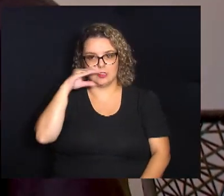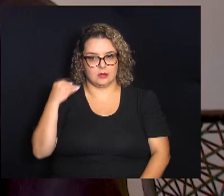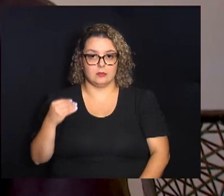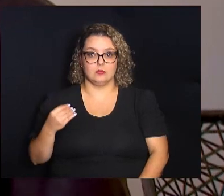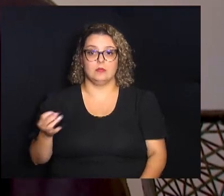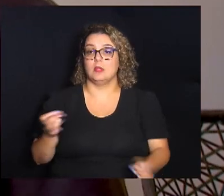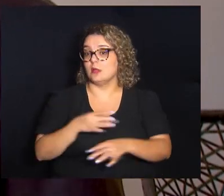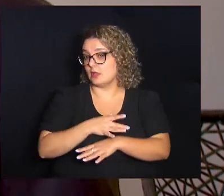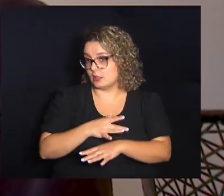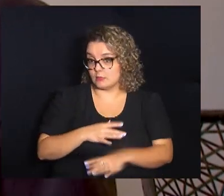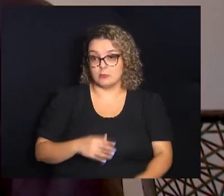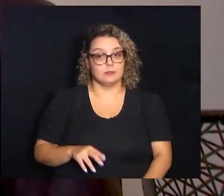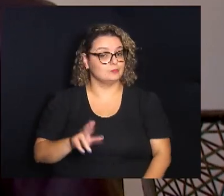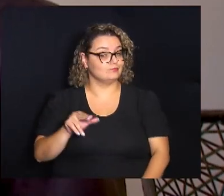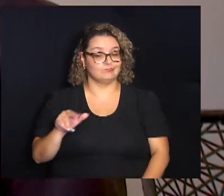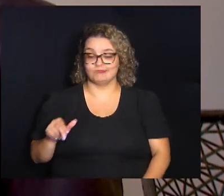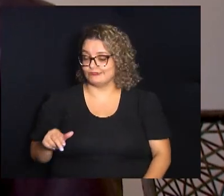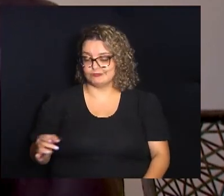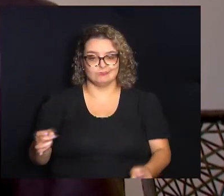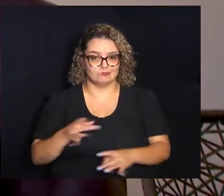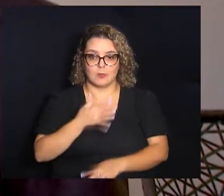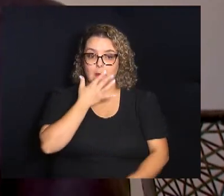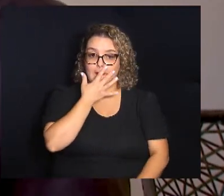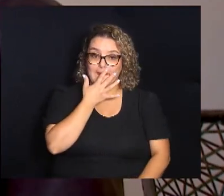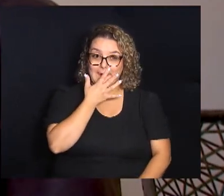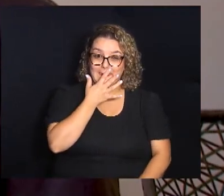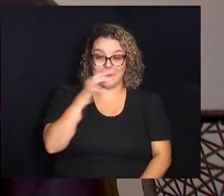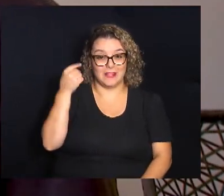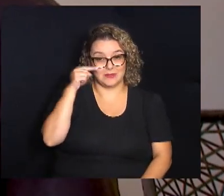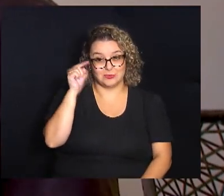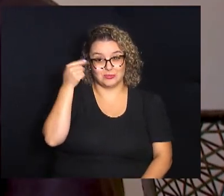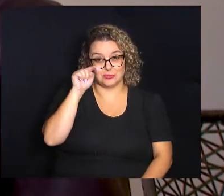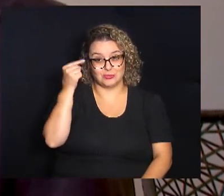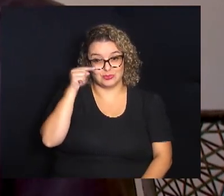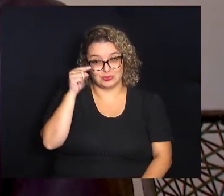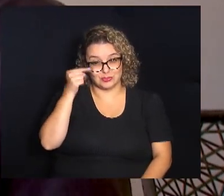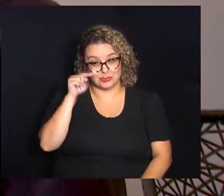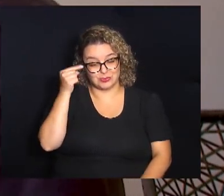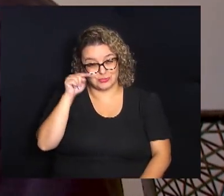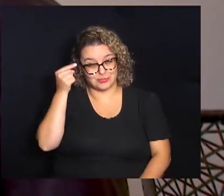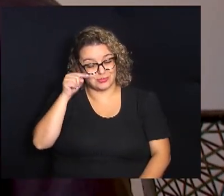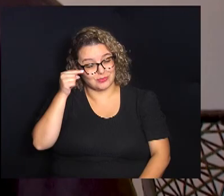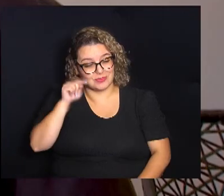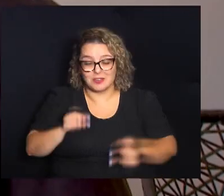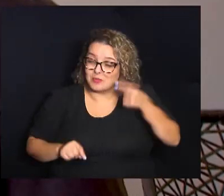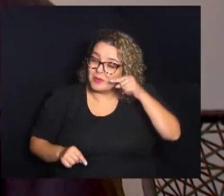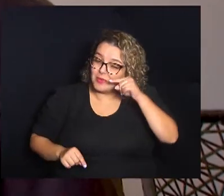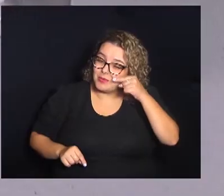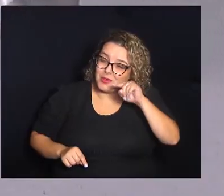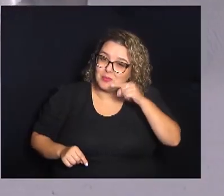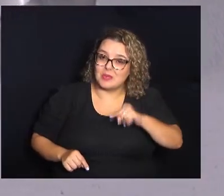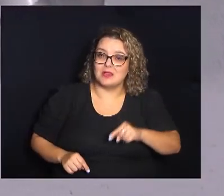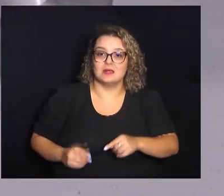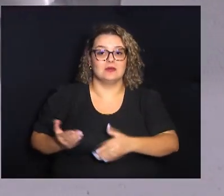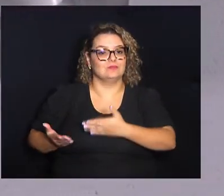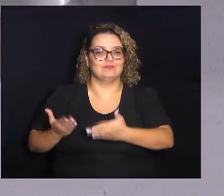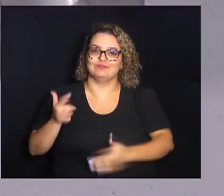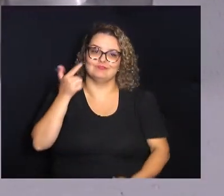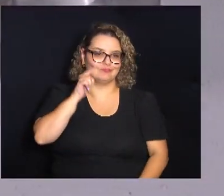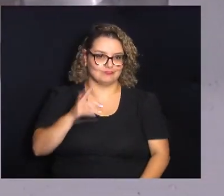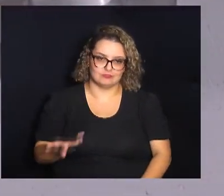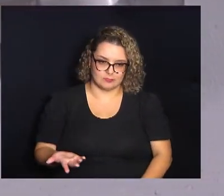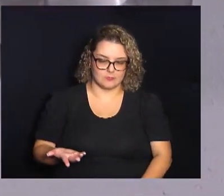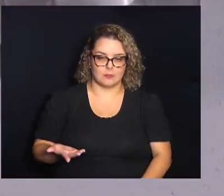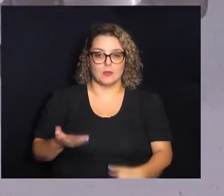passasse, mas não passou. E eu acho que tanto eu coçar o olho, ela continuou e eu não mantive o tratamento também. Antigamente,